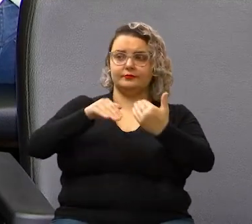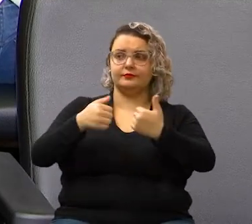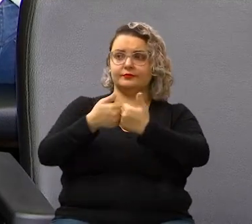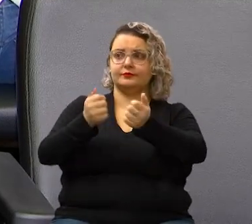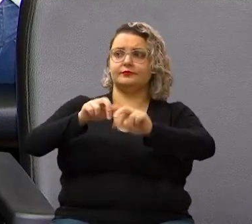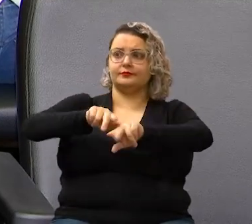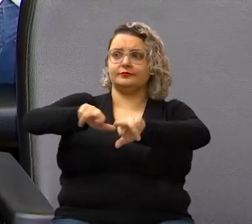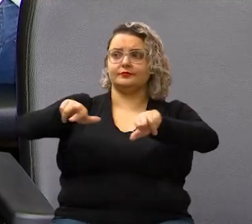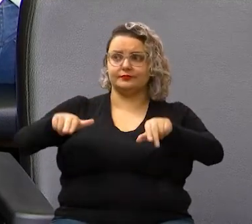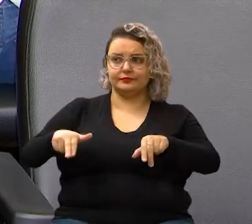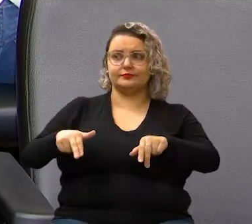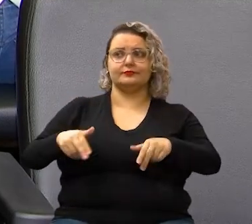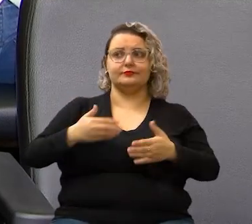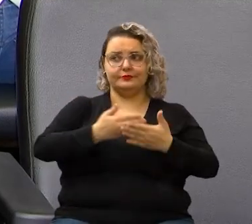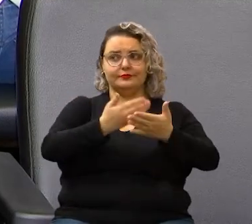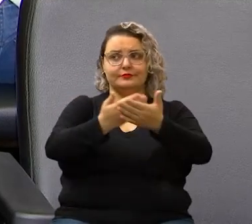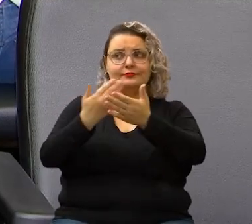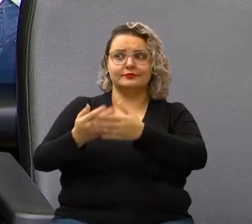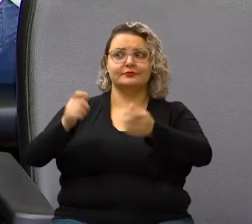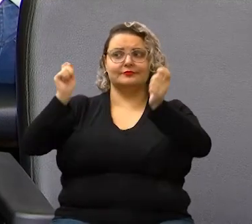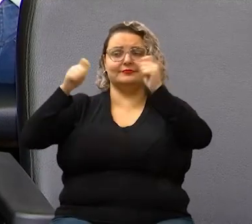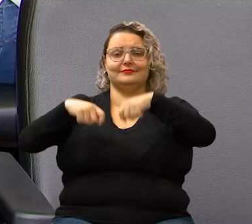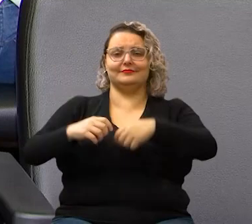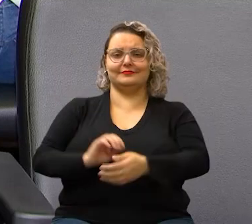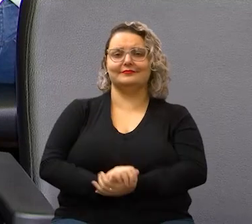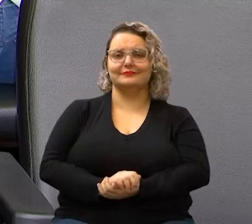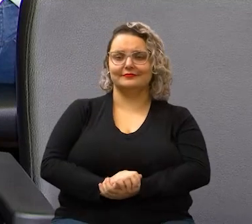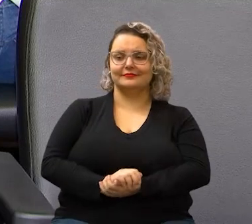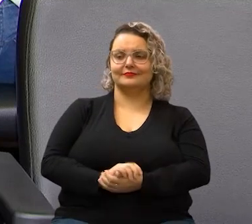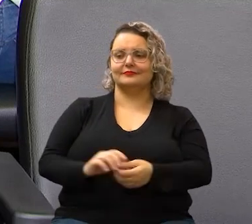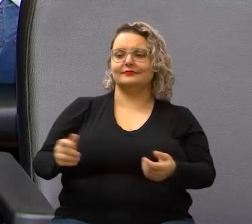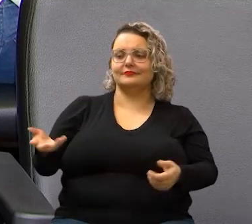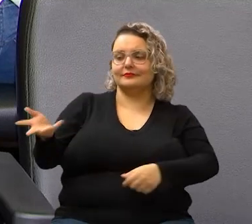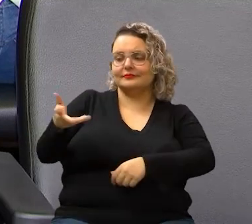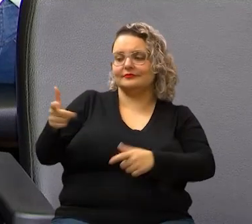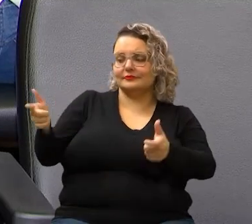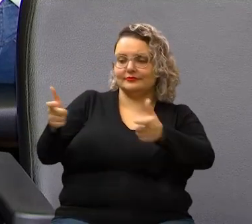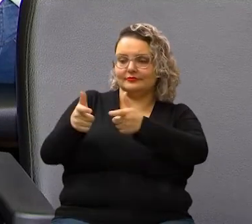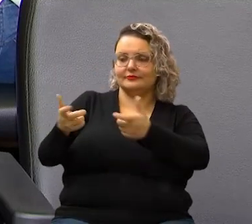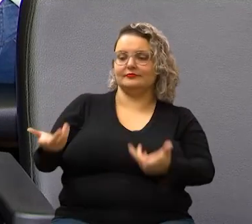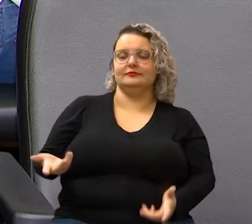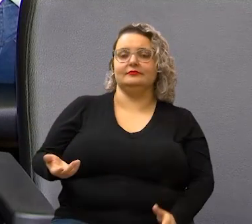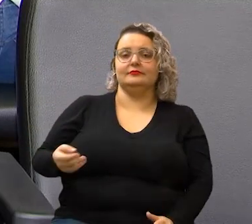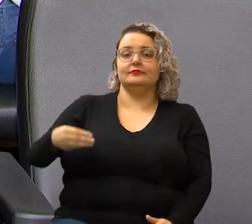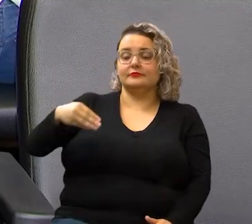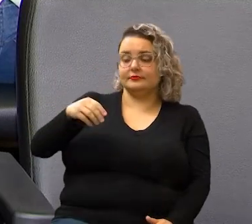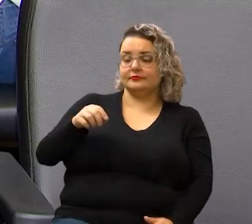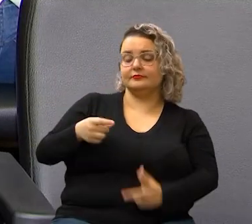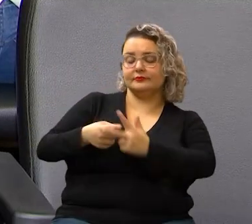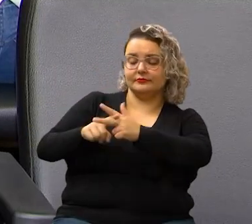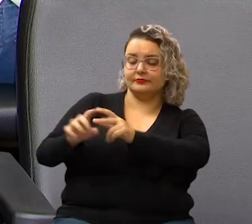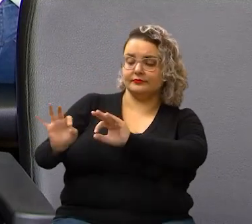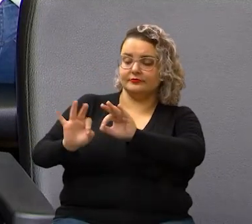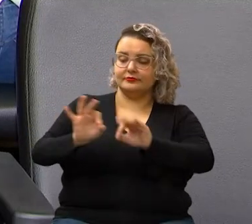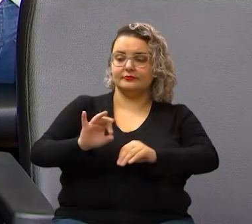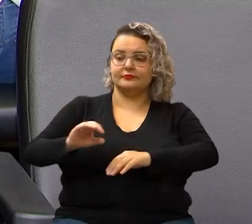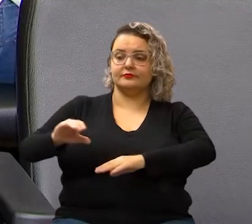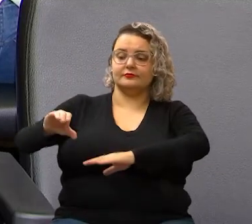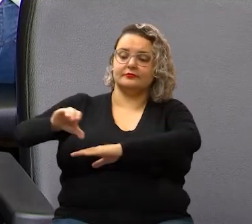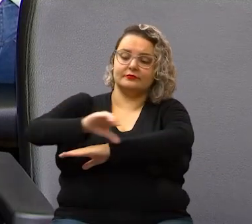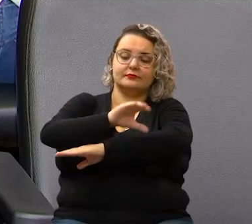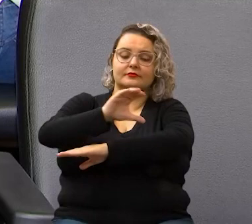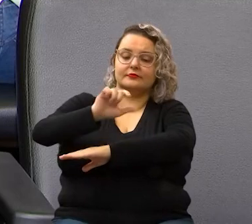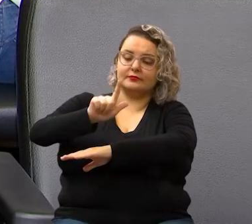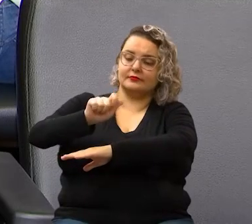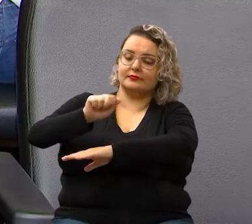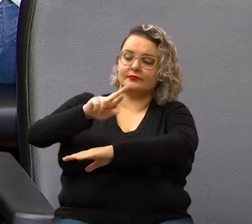trânsito, com o transporte, estudo e possibilidade de instalação de redutor de velocidade, manutenção de